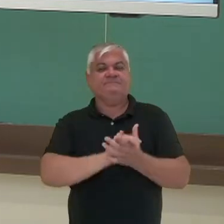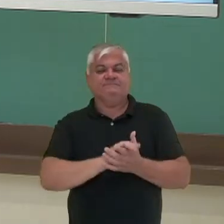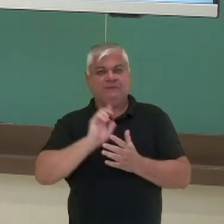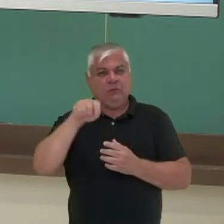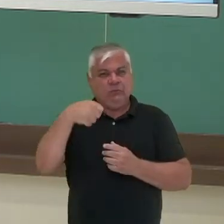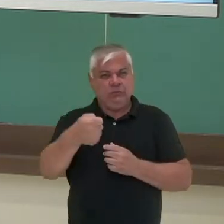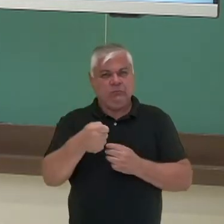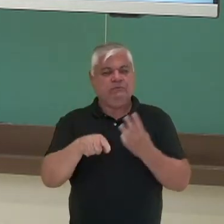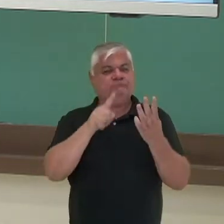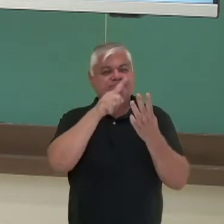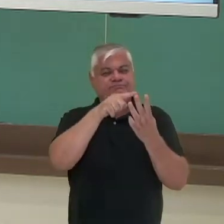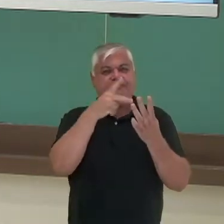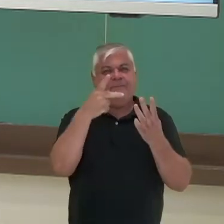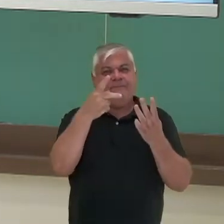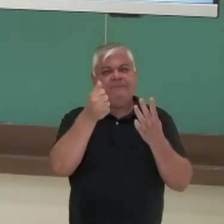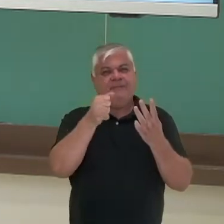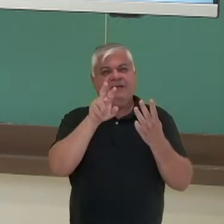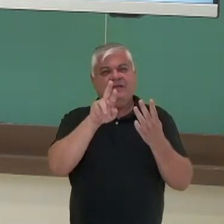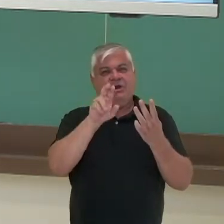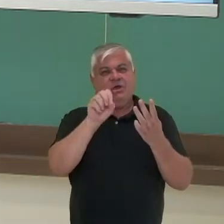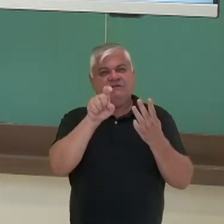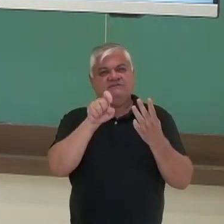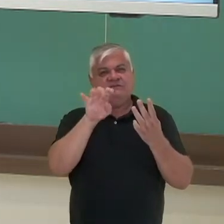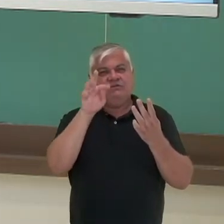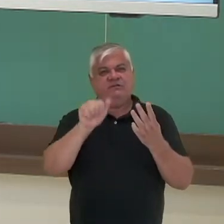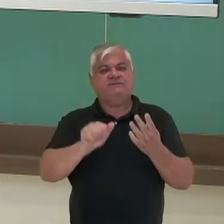de paroxítonas. Vamos seguir.